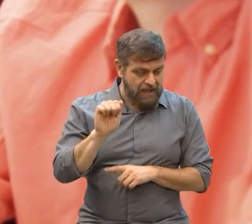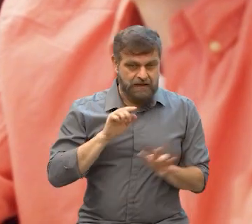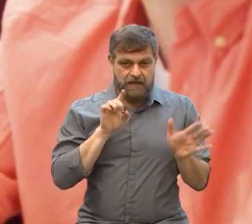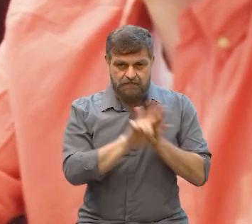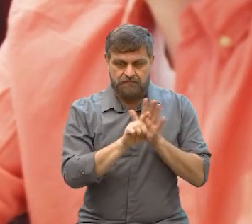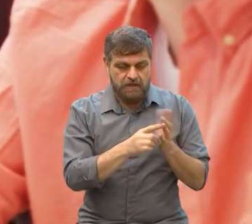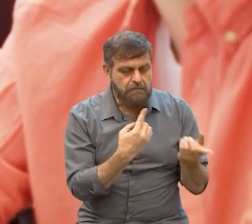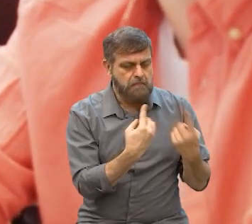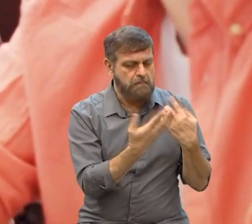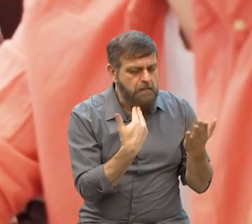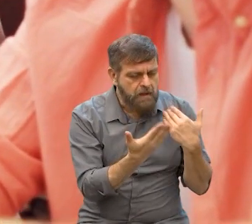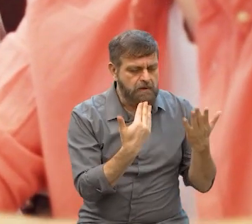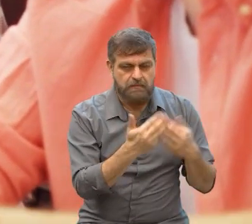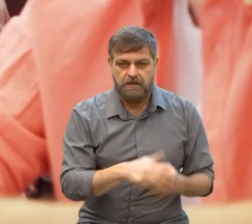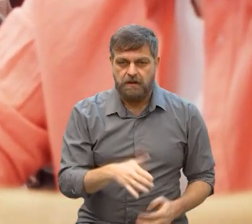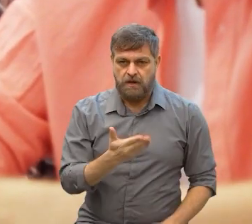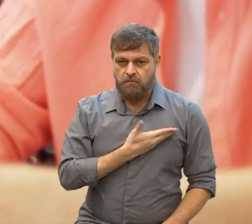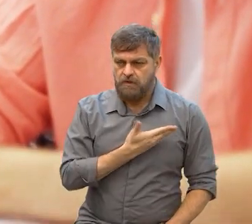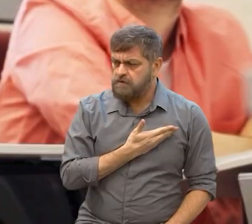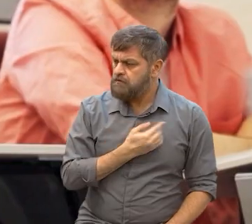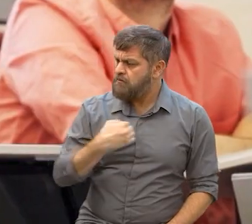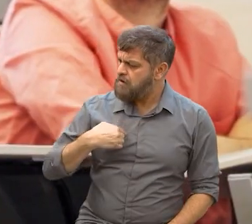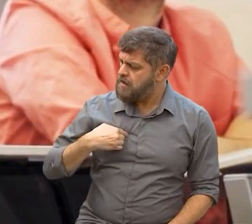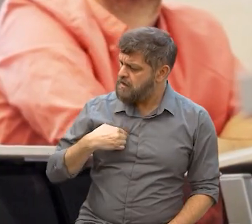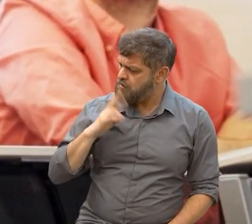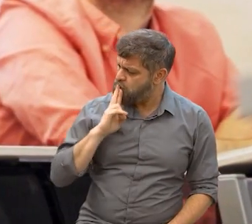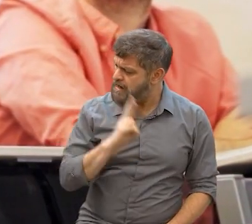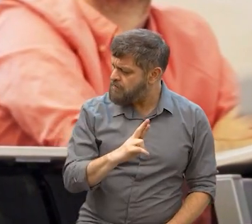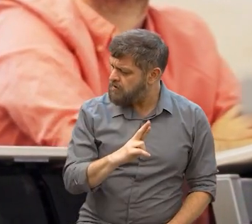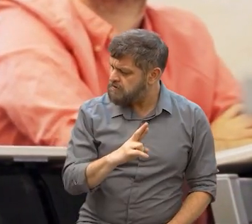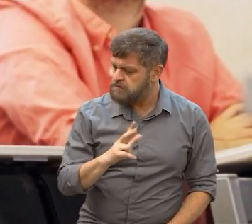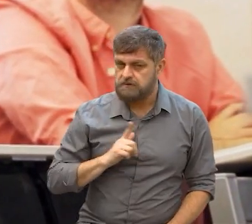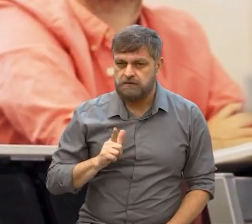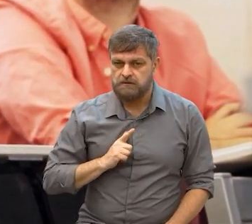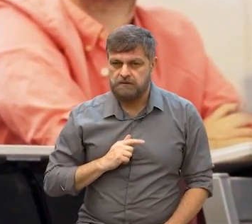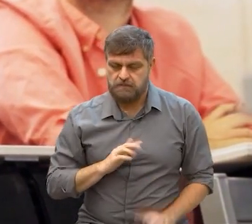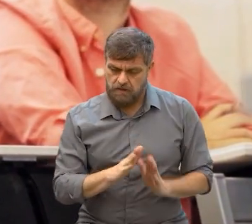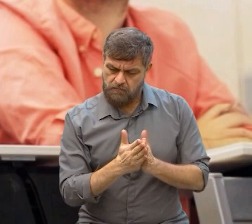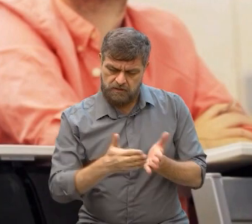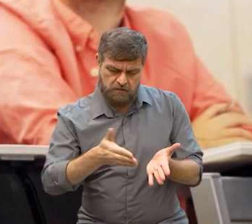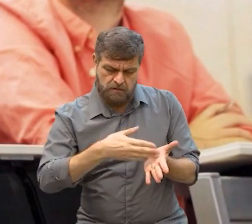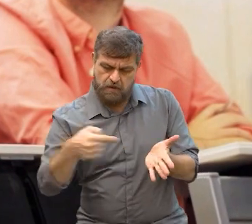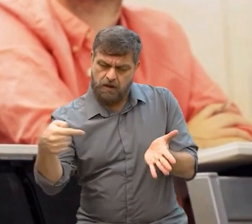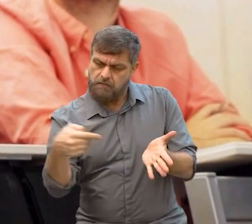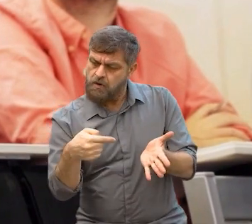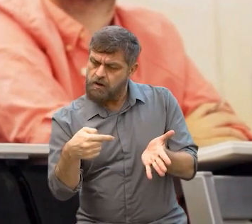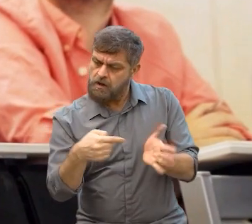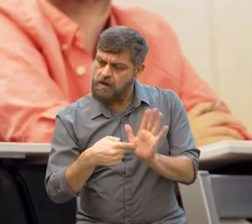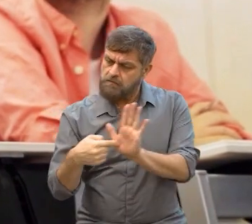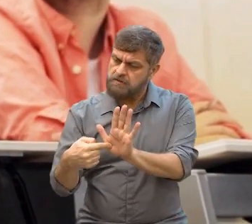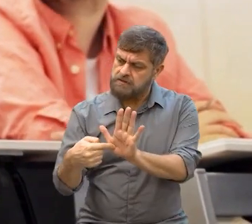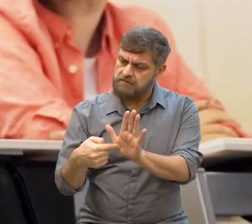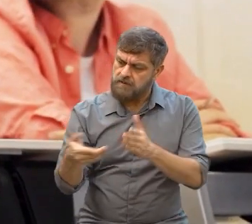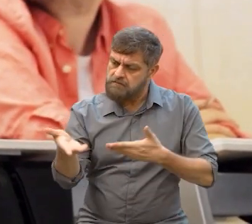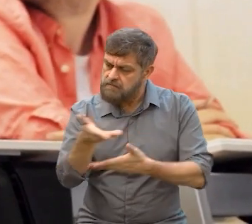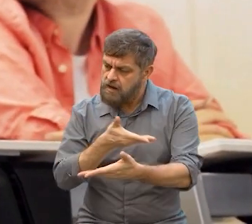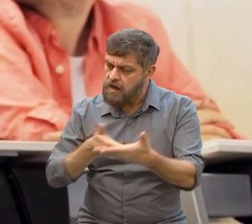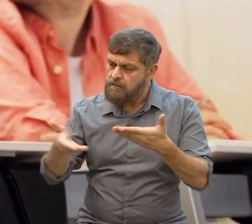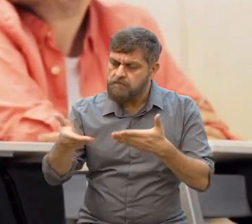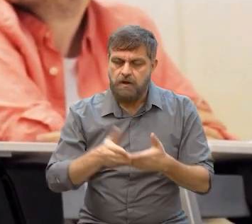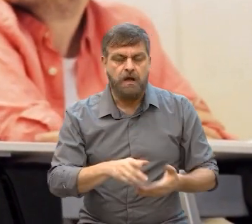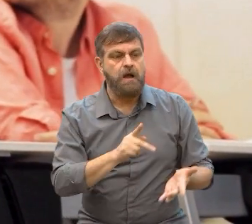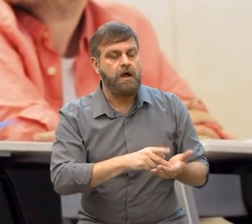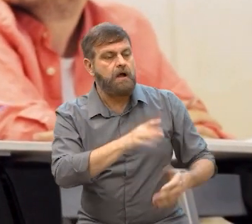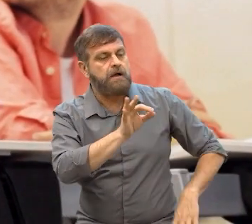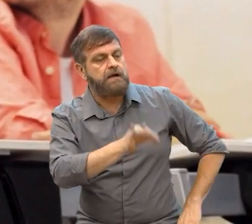discutir ali. E o colega falava, não, eu pus isso, e abria o livro e discutia, e um convencia o